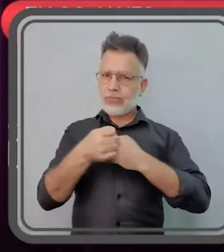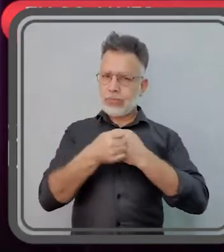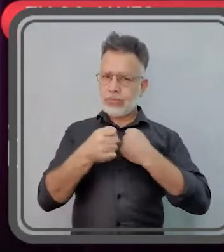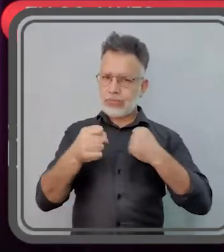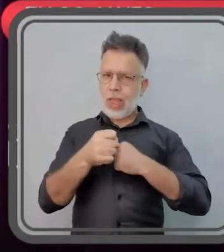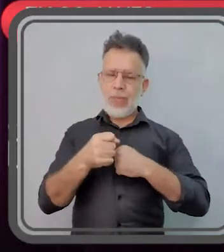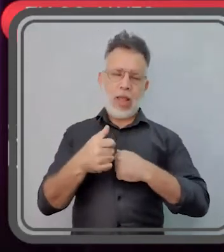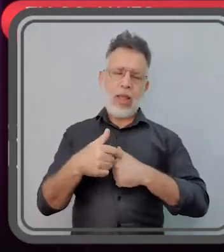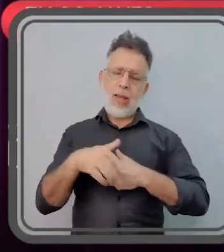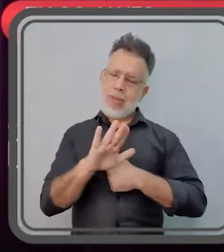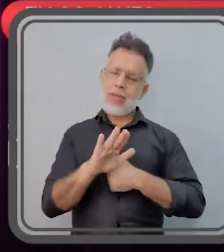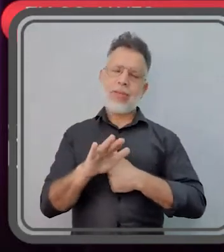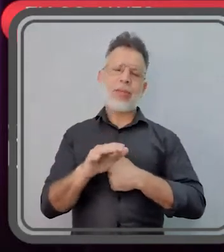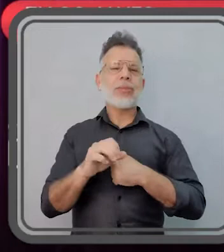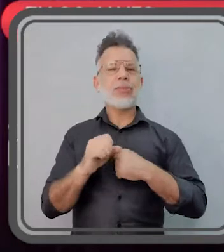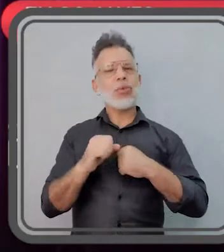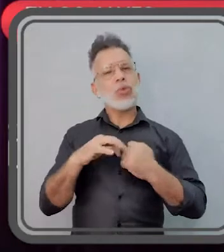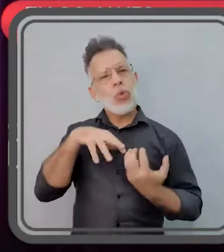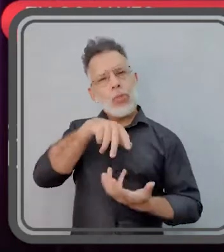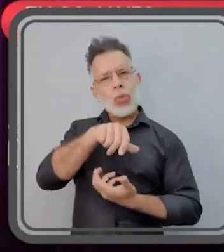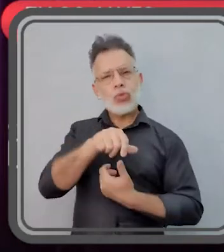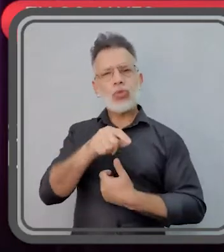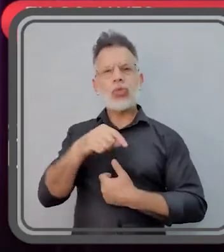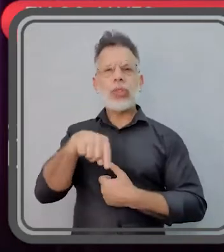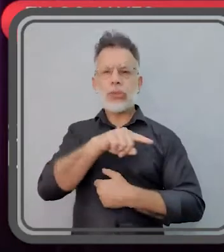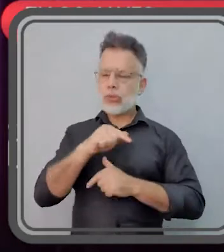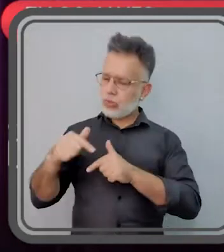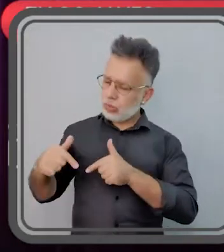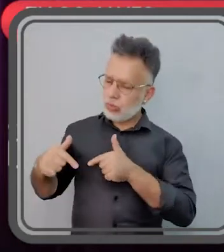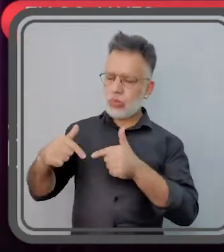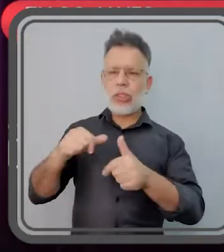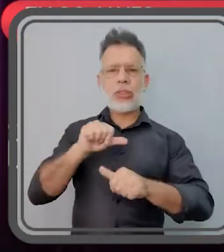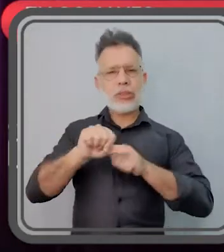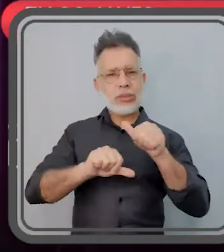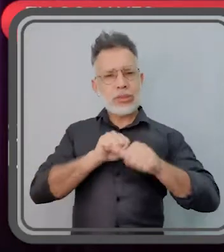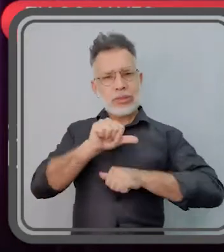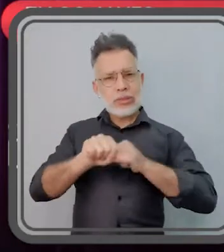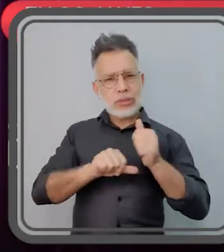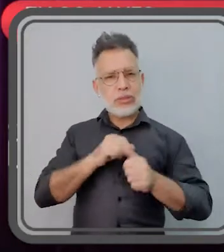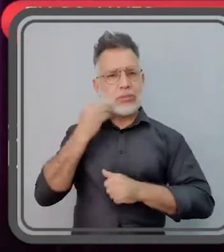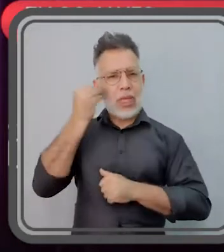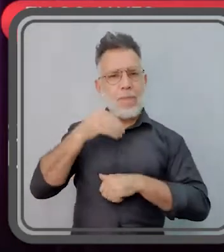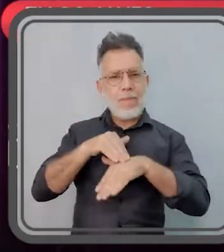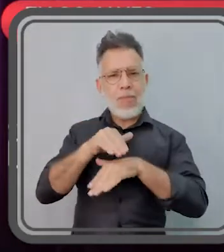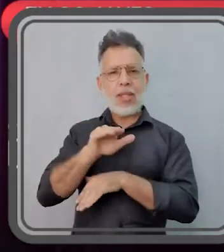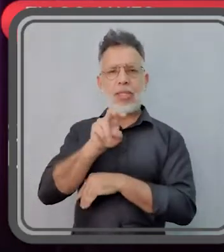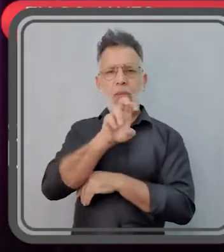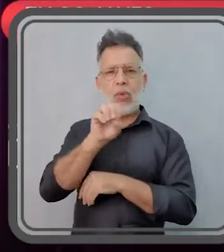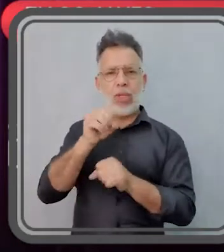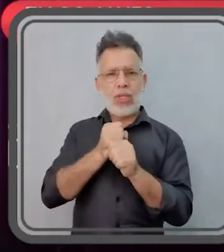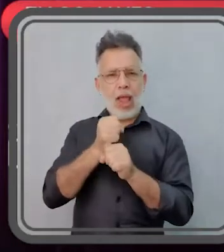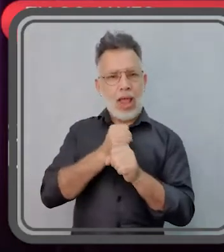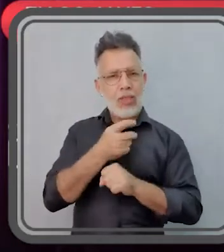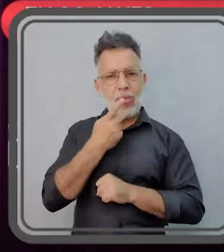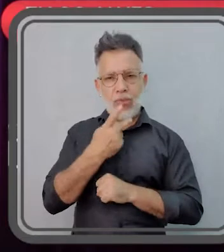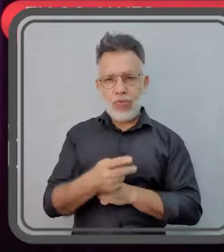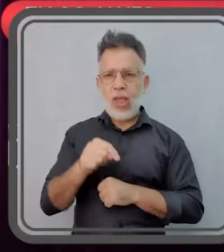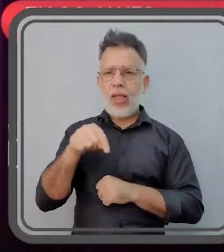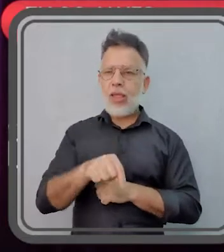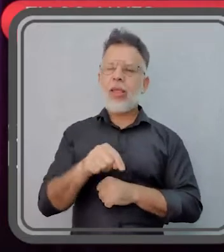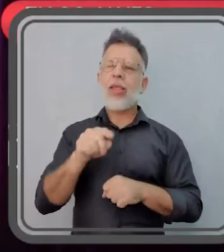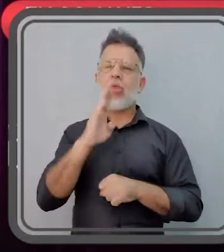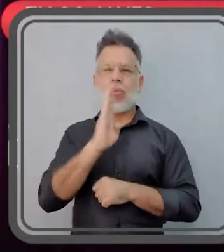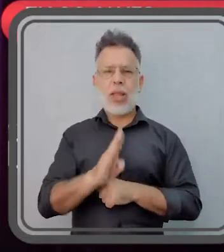maiores empresas do mundo e em suas jornadas de transformação por mais de 50 anos, como eu falei, e no